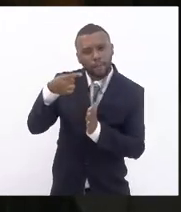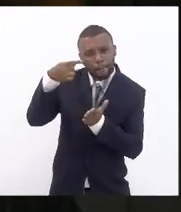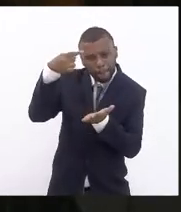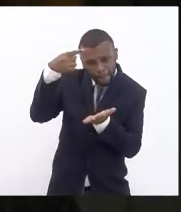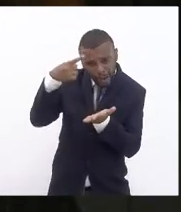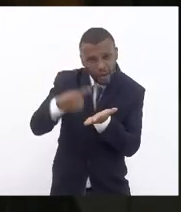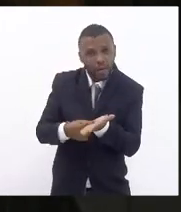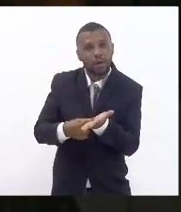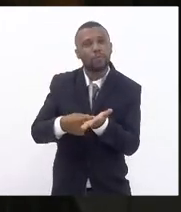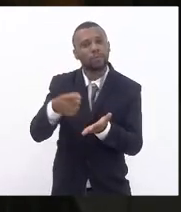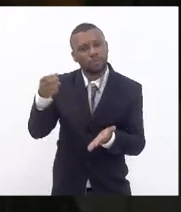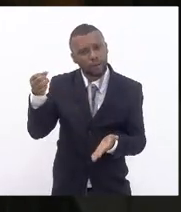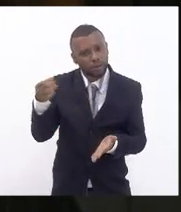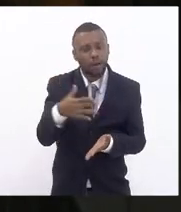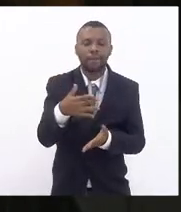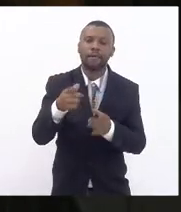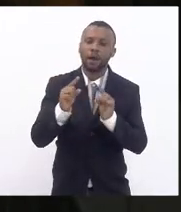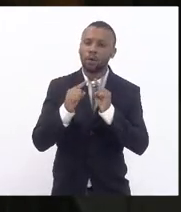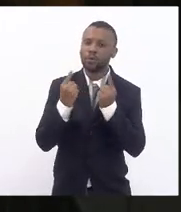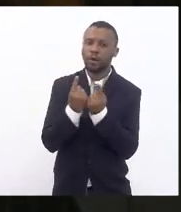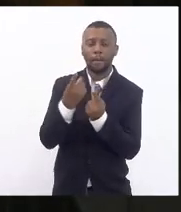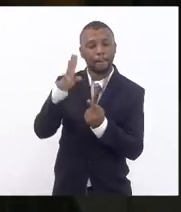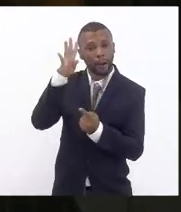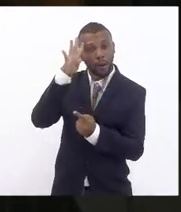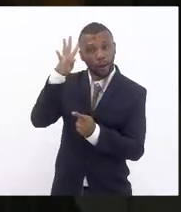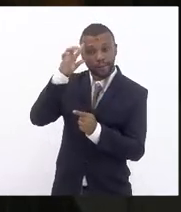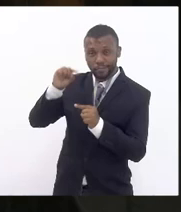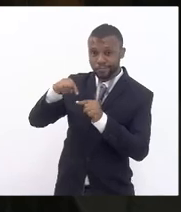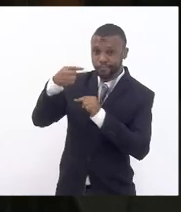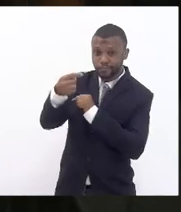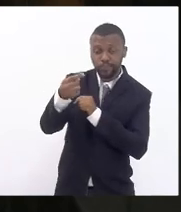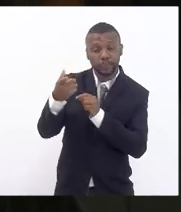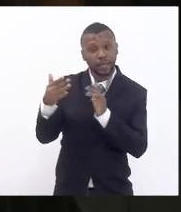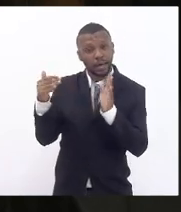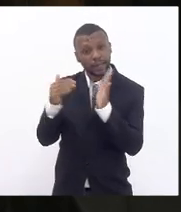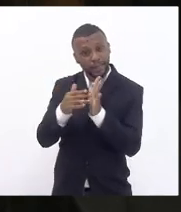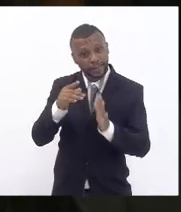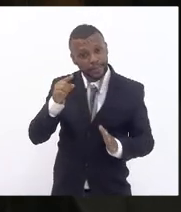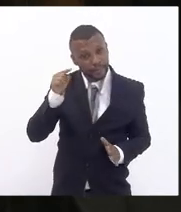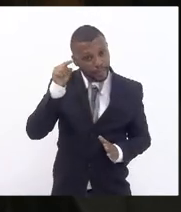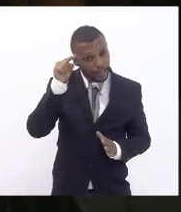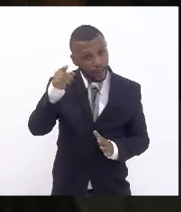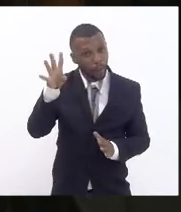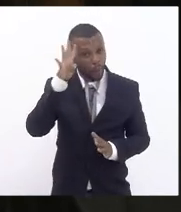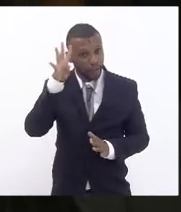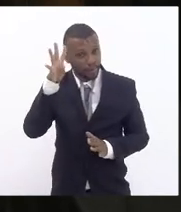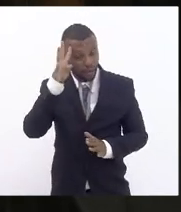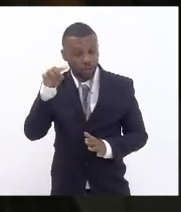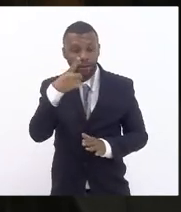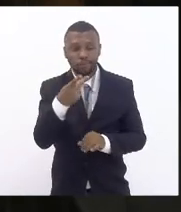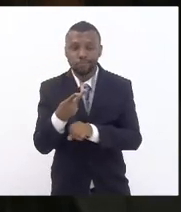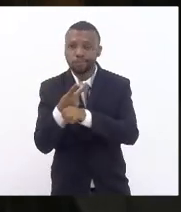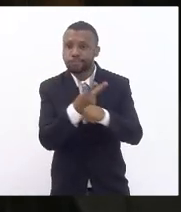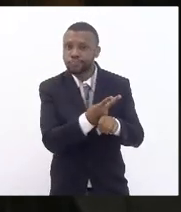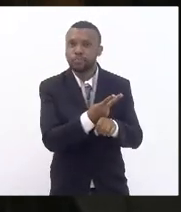marcamos uma nova rodada para quarta-feira que vem, e daqui até lá vamos procurar o deputado Márcio Pacheco, líder do governo, o secretário